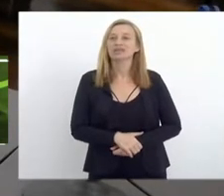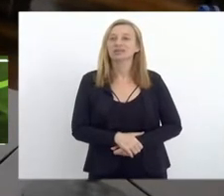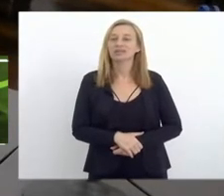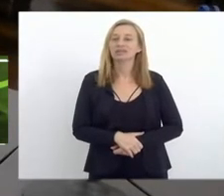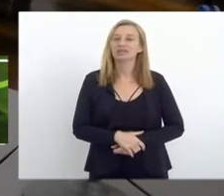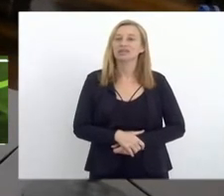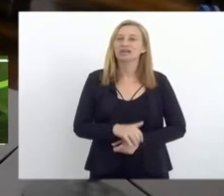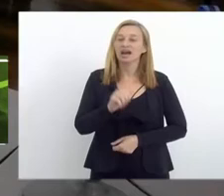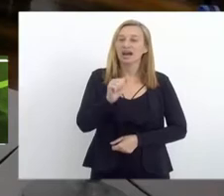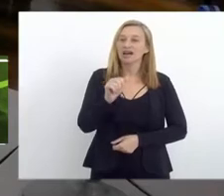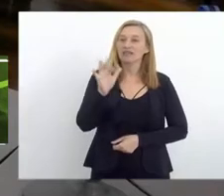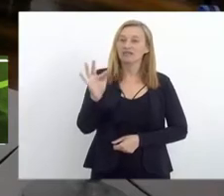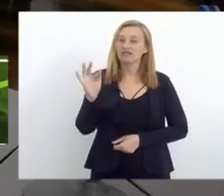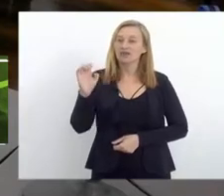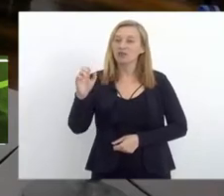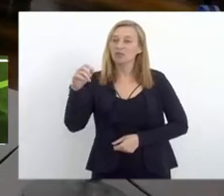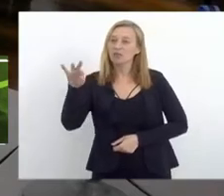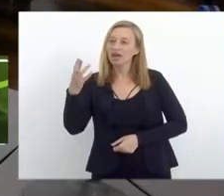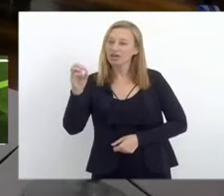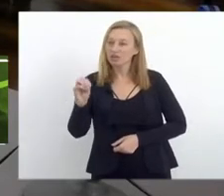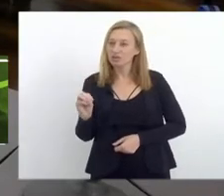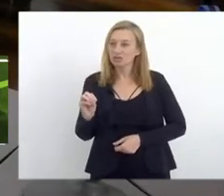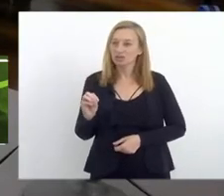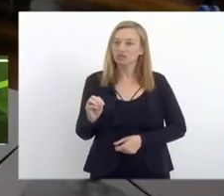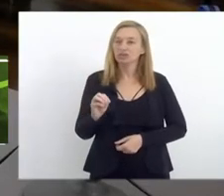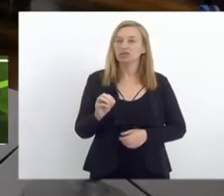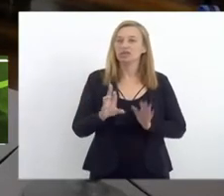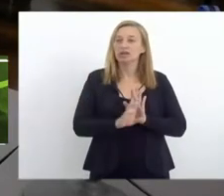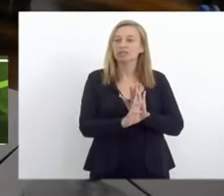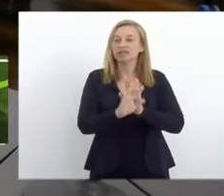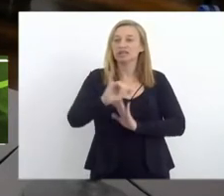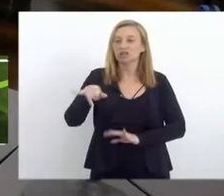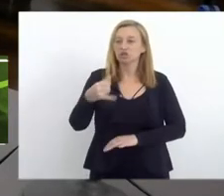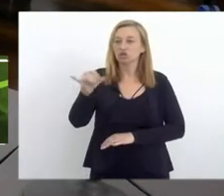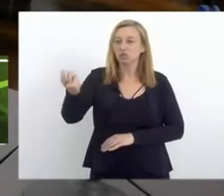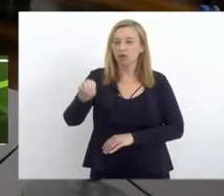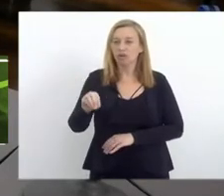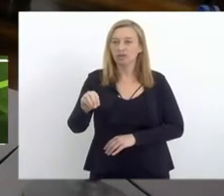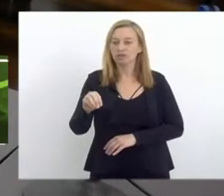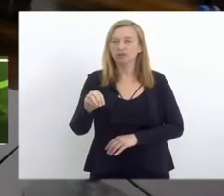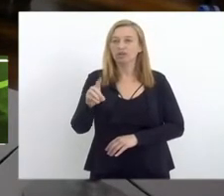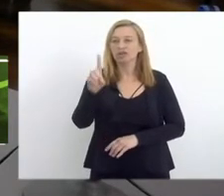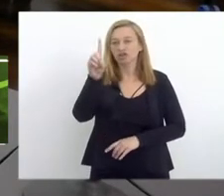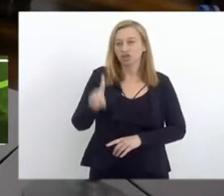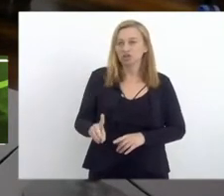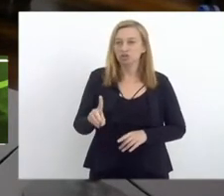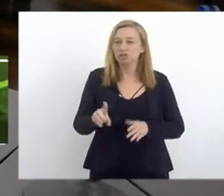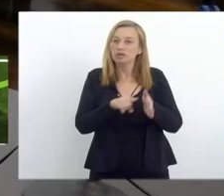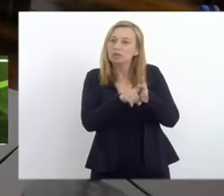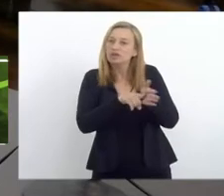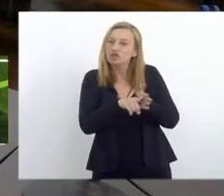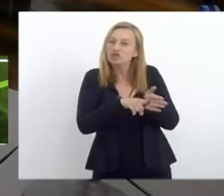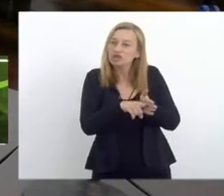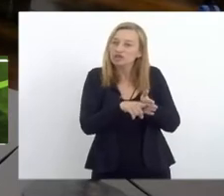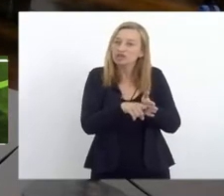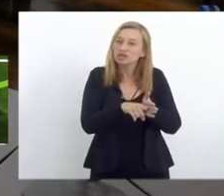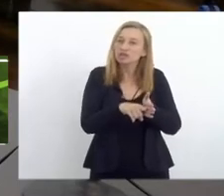A FEComércio está representada pelo João Carlos Gomes, diretor do Instituto da FEComércio de Pesquisas e